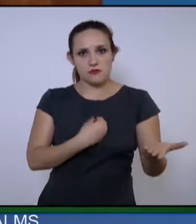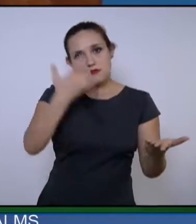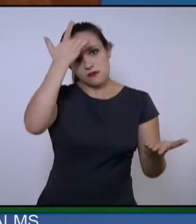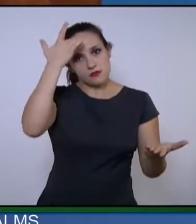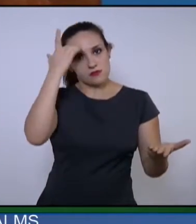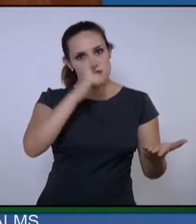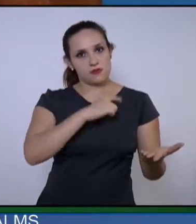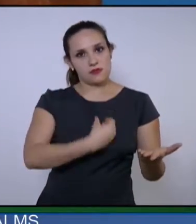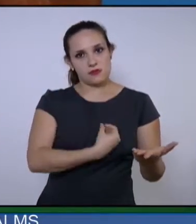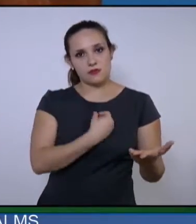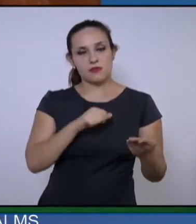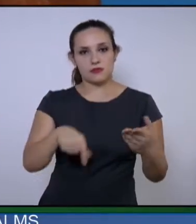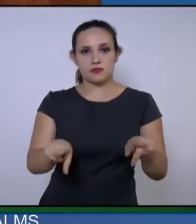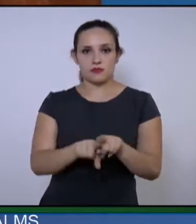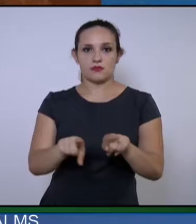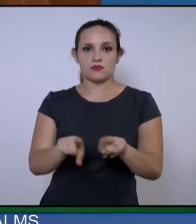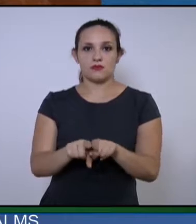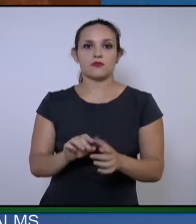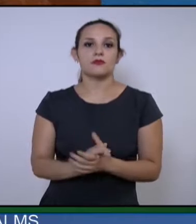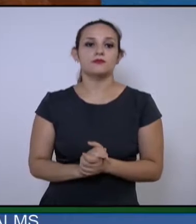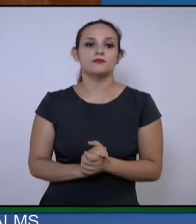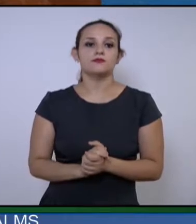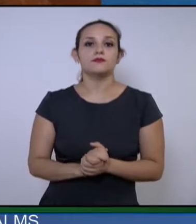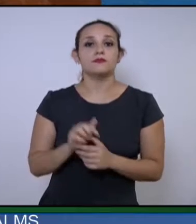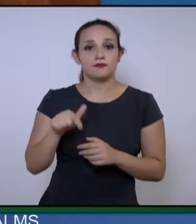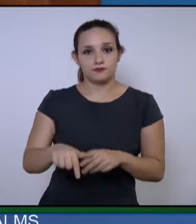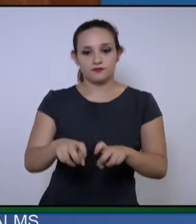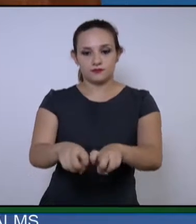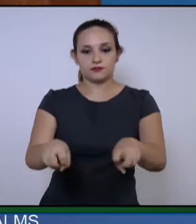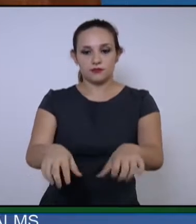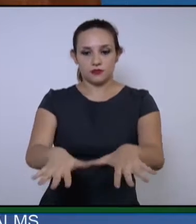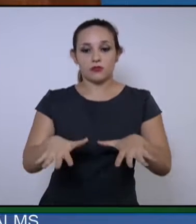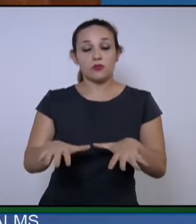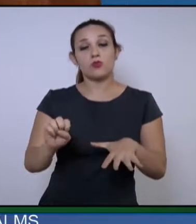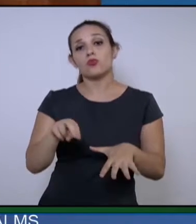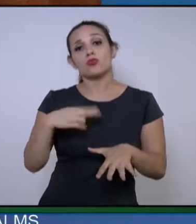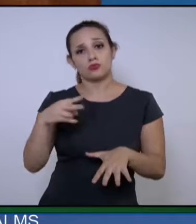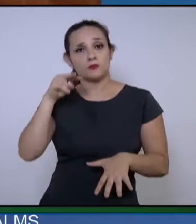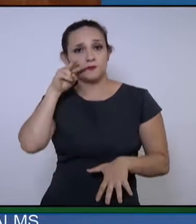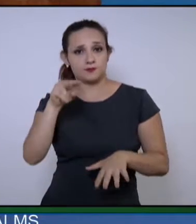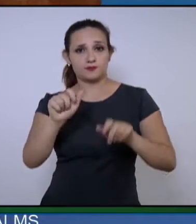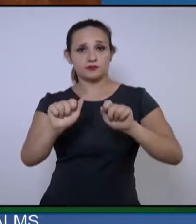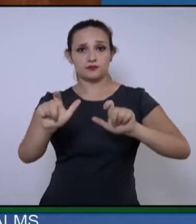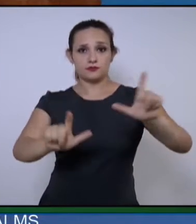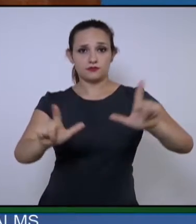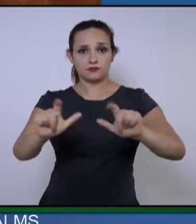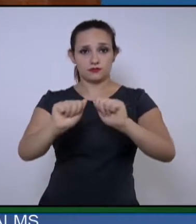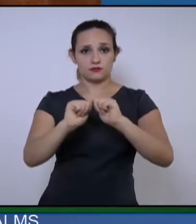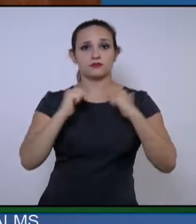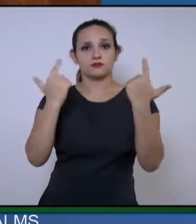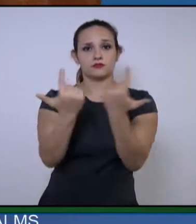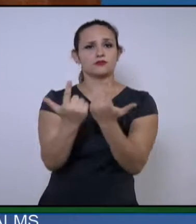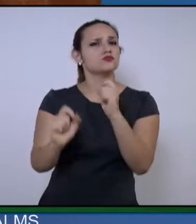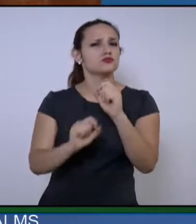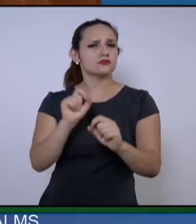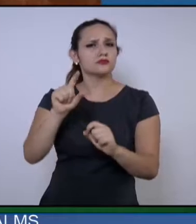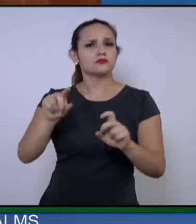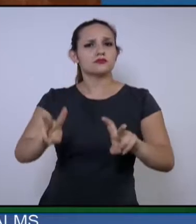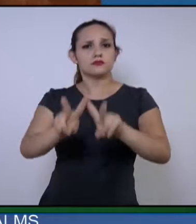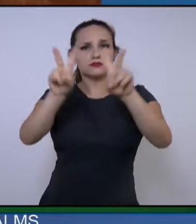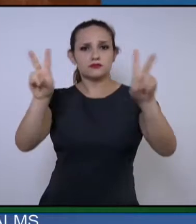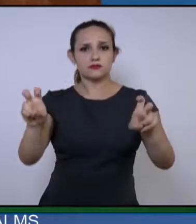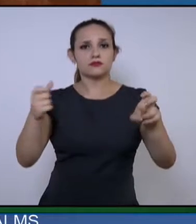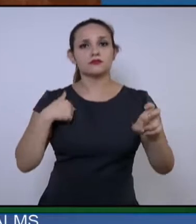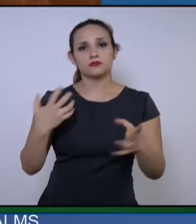público que nos prestigia aqui e pela TV Assembleia. O tema que